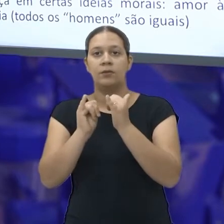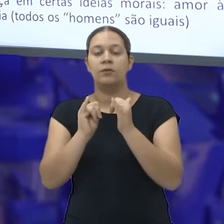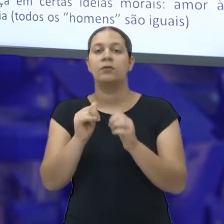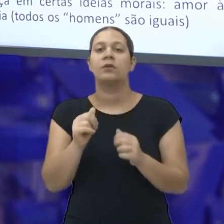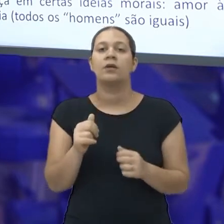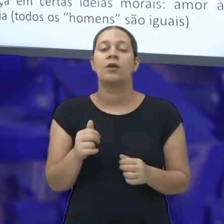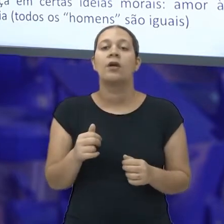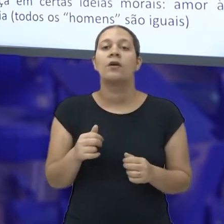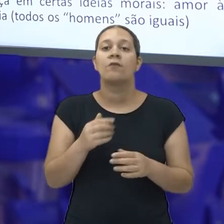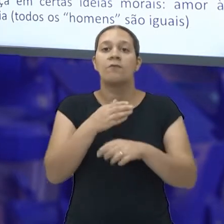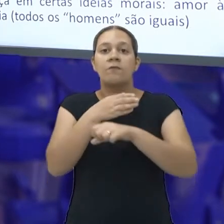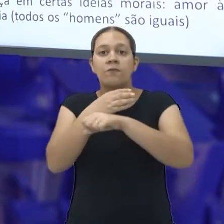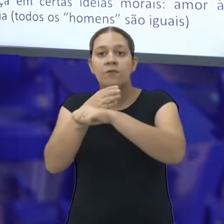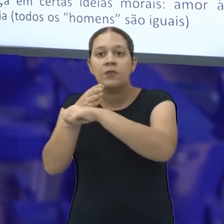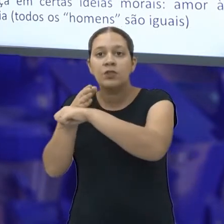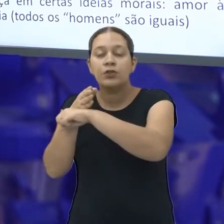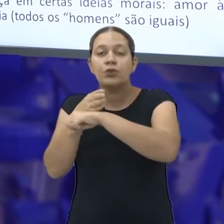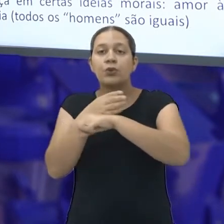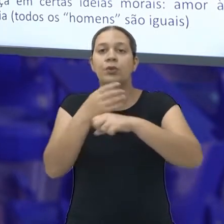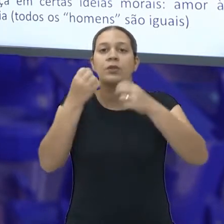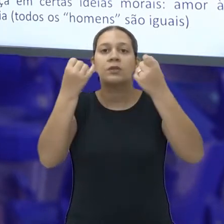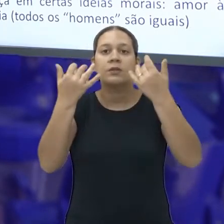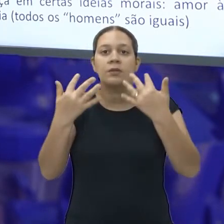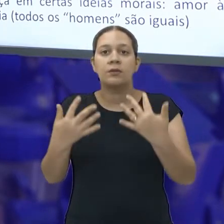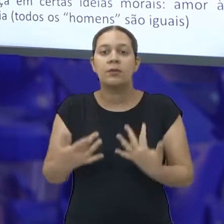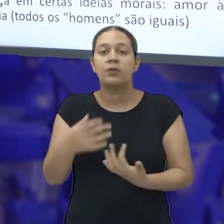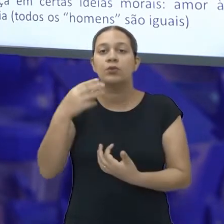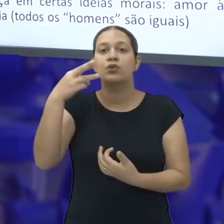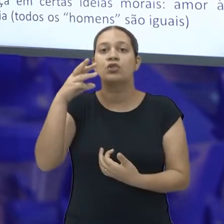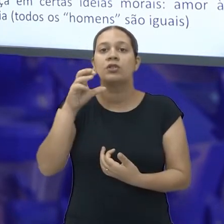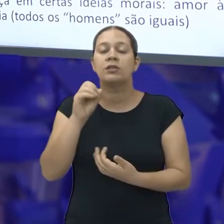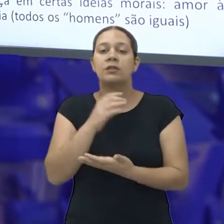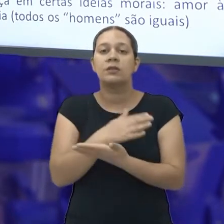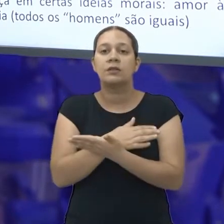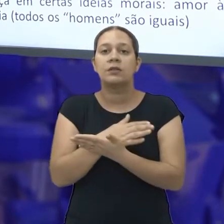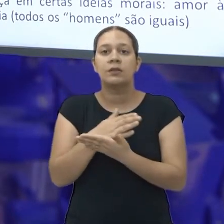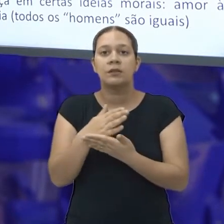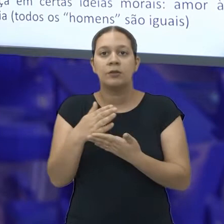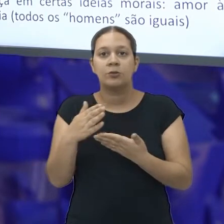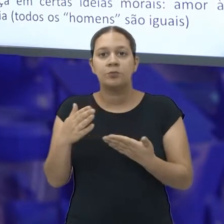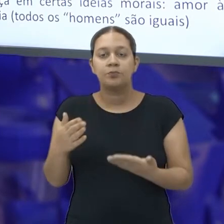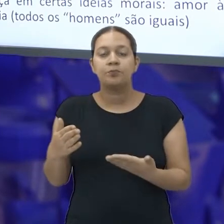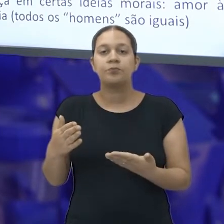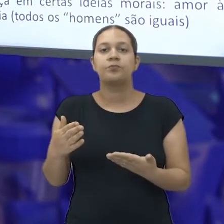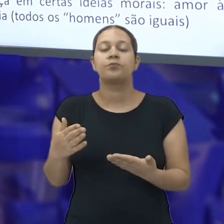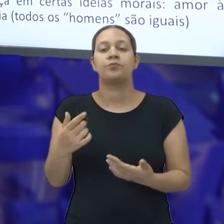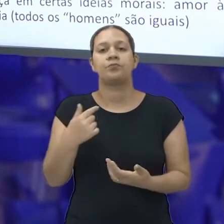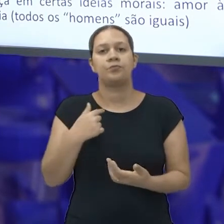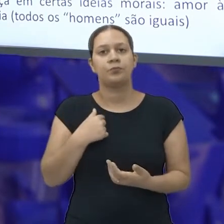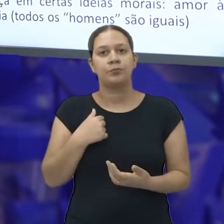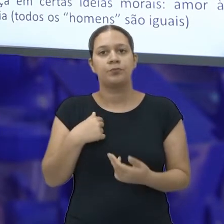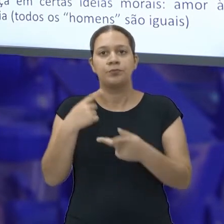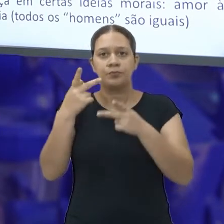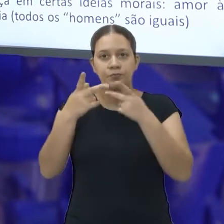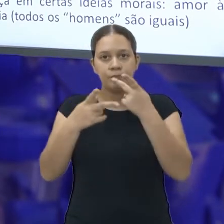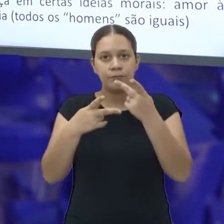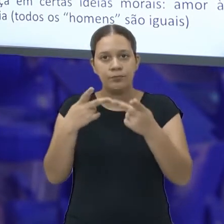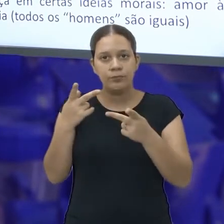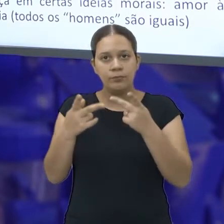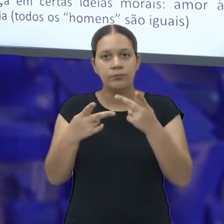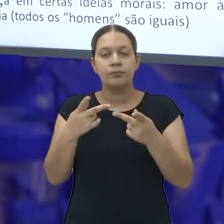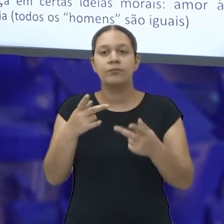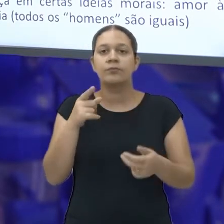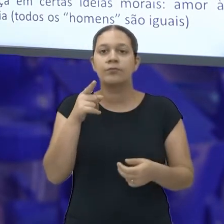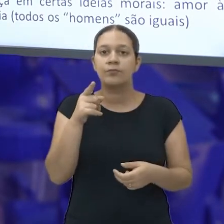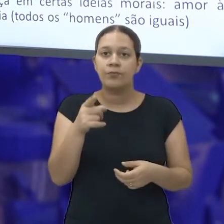vídeos explicando o que são, bem como os 30 princípios, né? E esses 30 princípios, eu diria para vocês